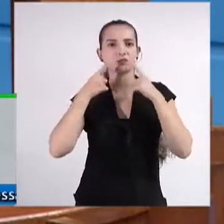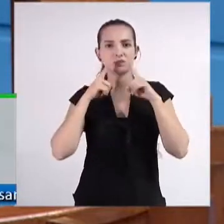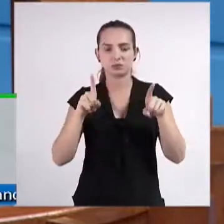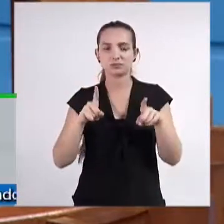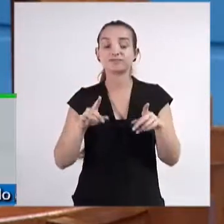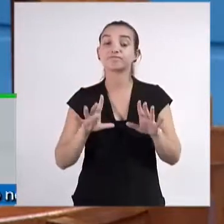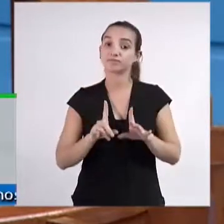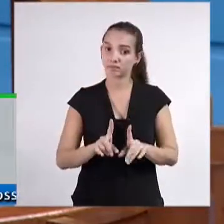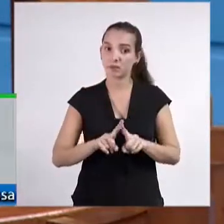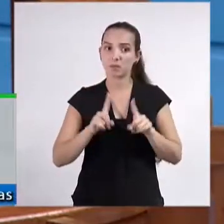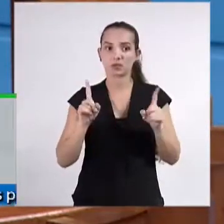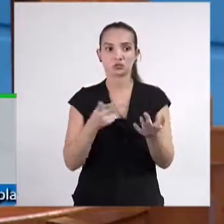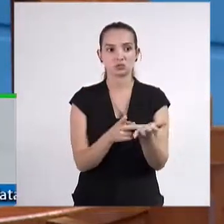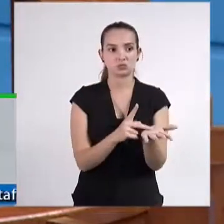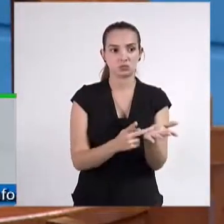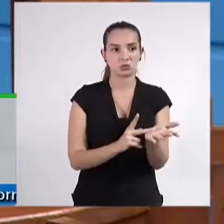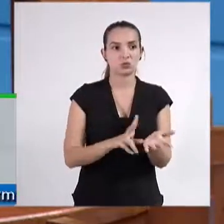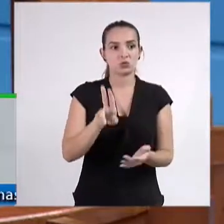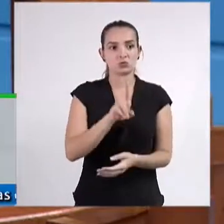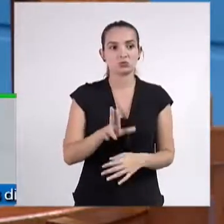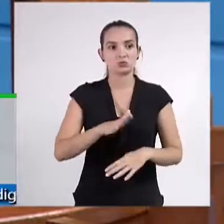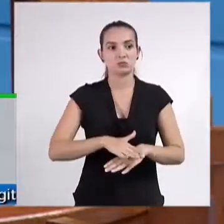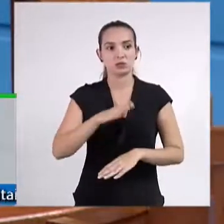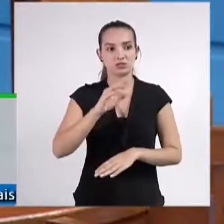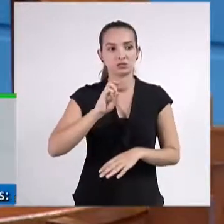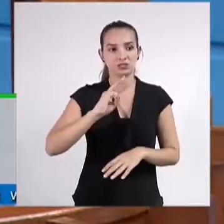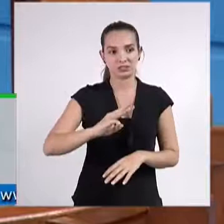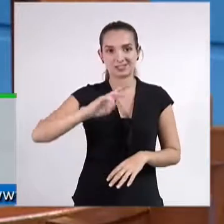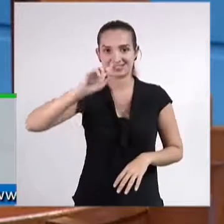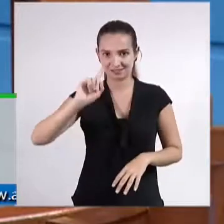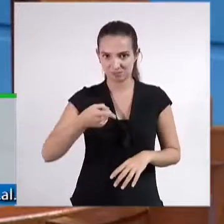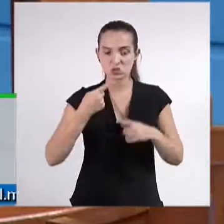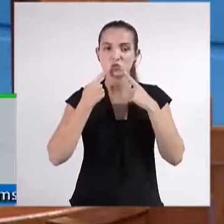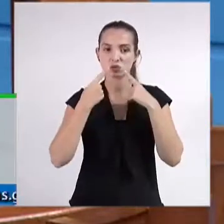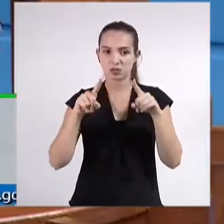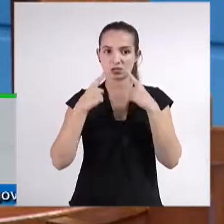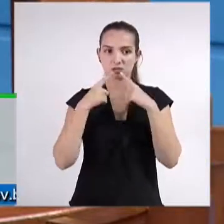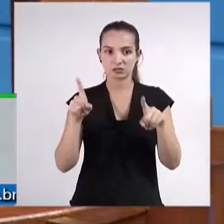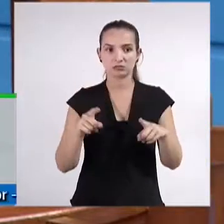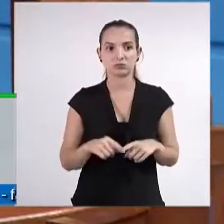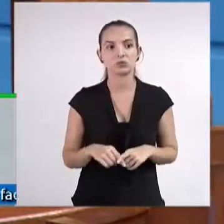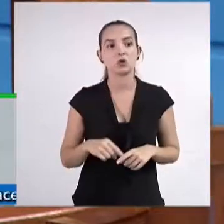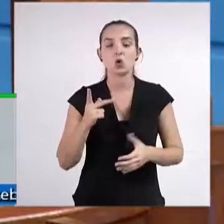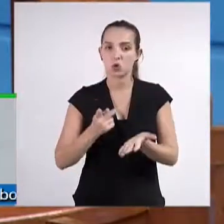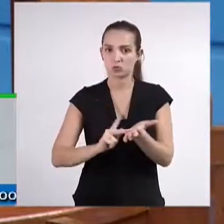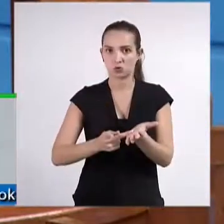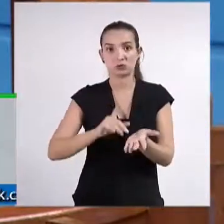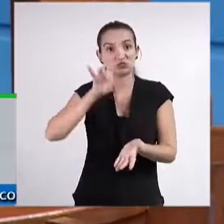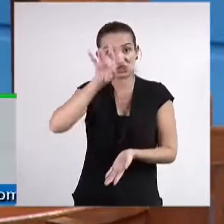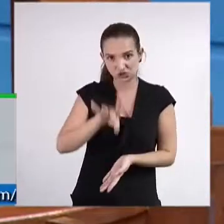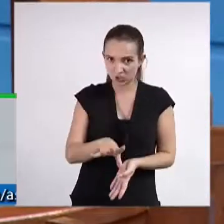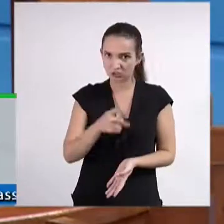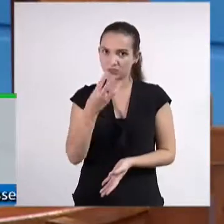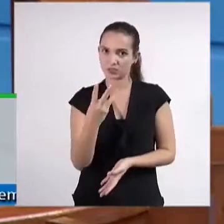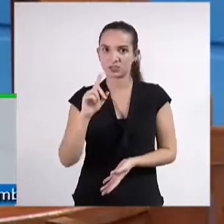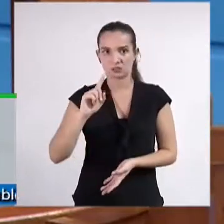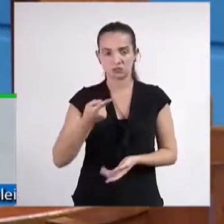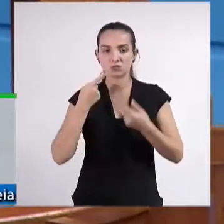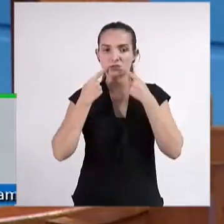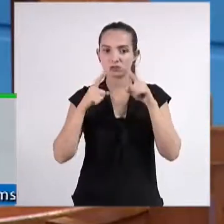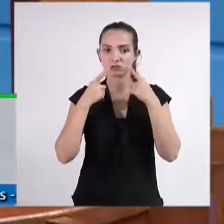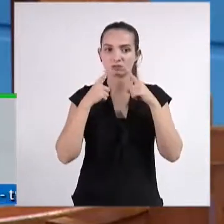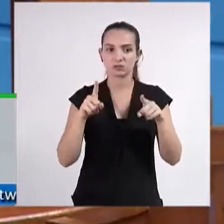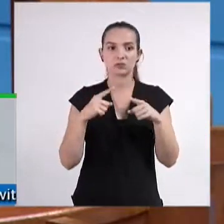ter registrado apenas mais de 3.000 reclamações, eu digo somente mais de 3.000, porque, evidentemente,